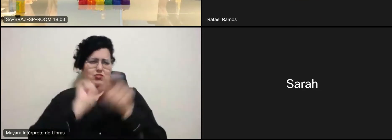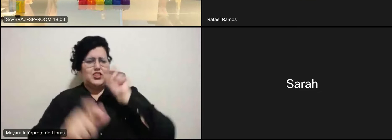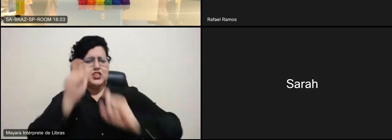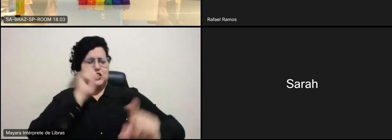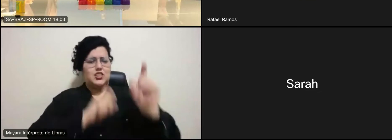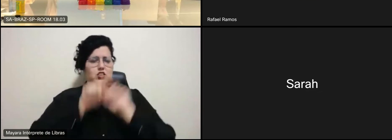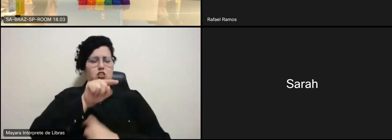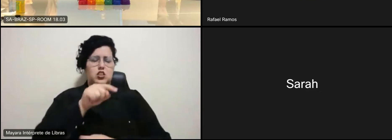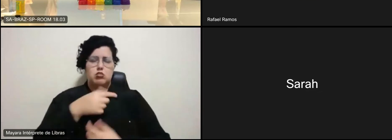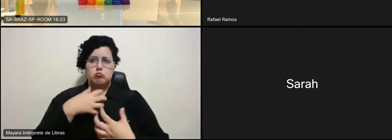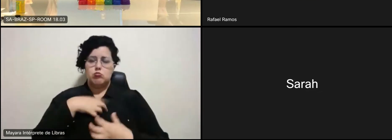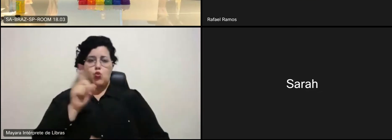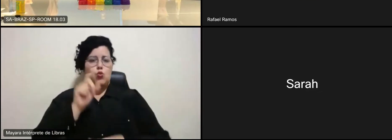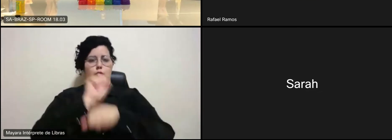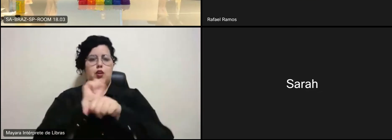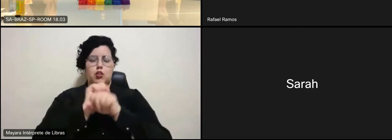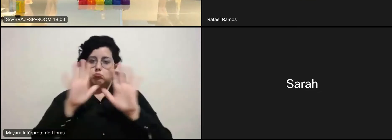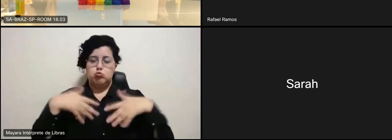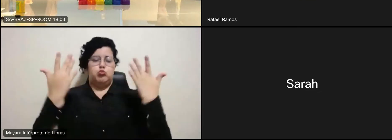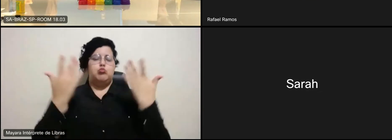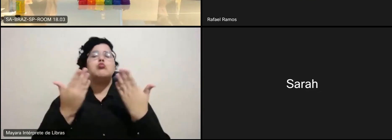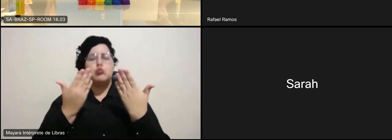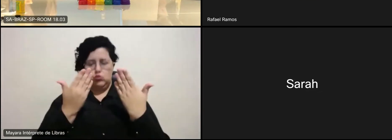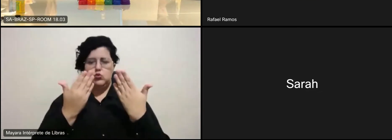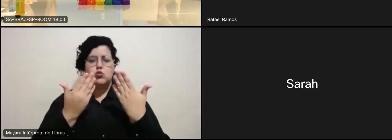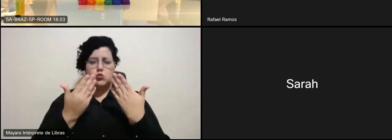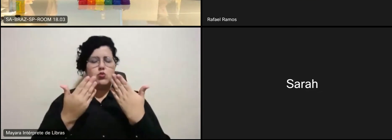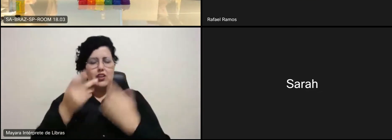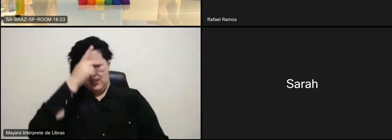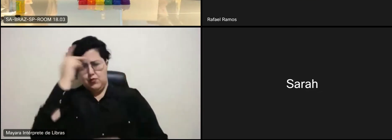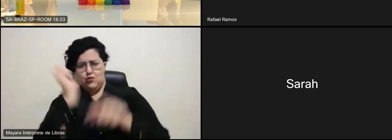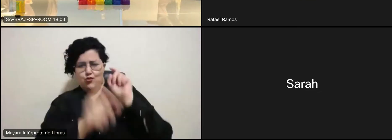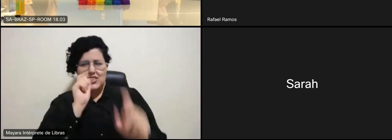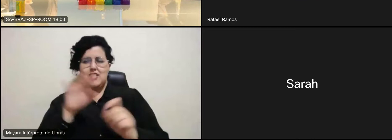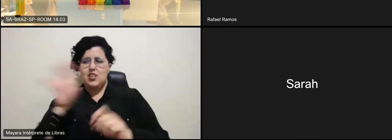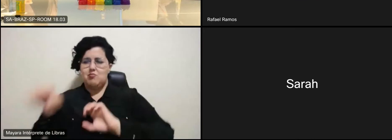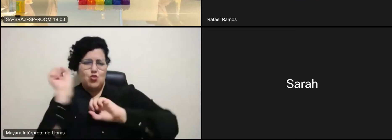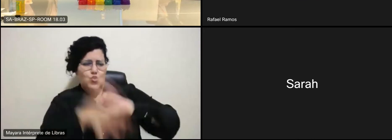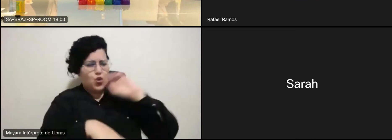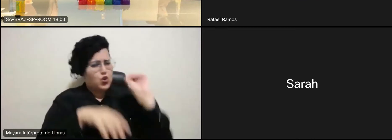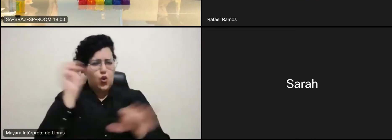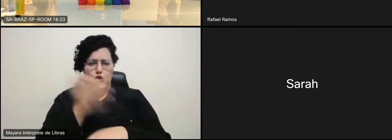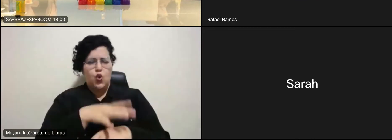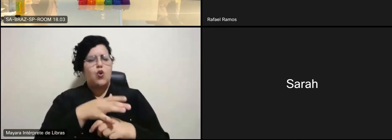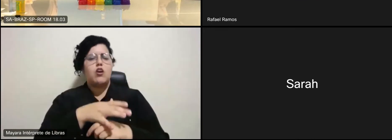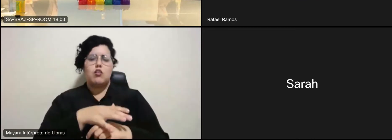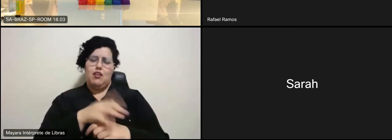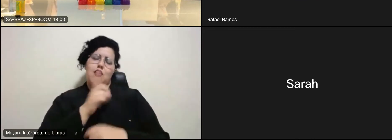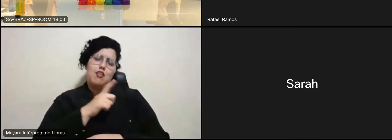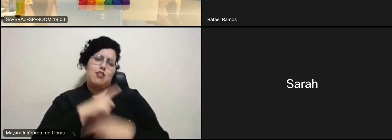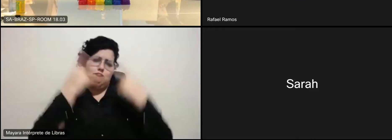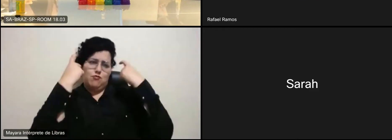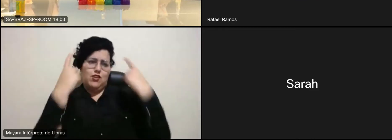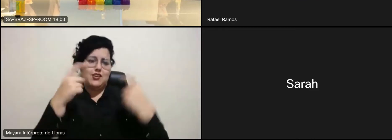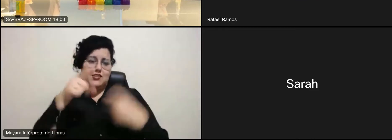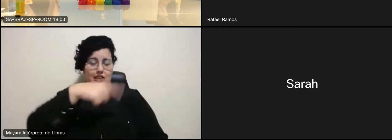baixo calão, né? Jogar, não lembro qual objeto, mas de alguma forma você é macroagredido e ninguém